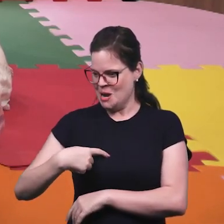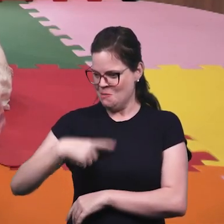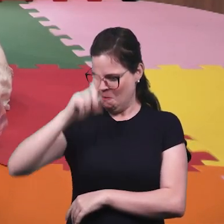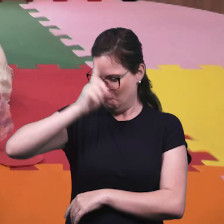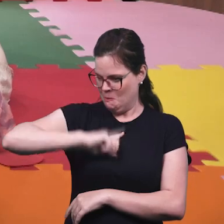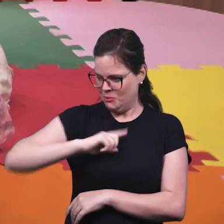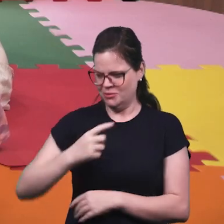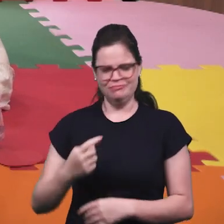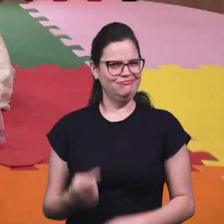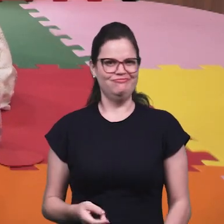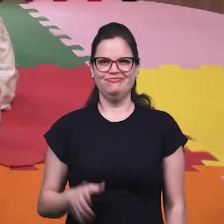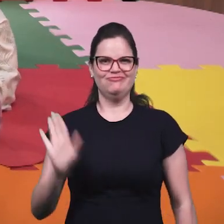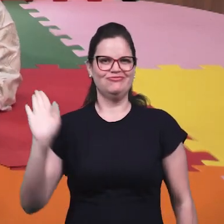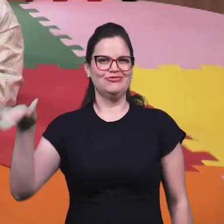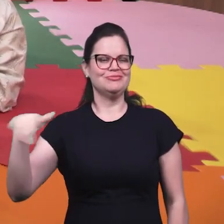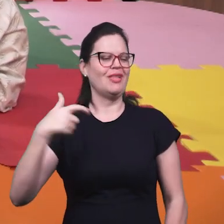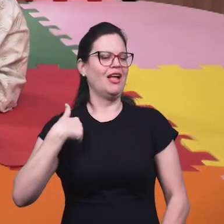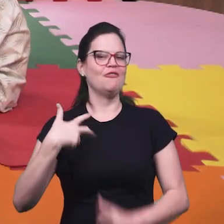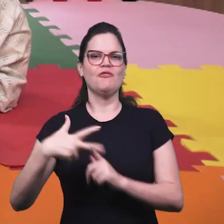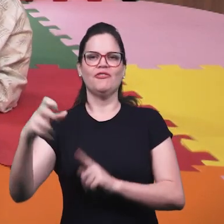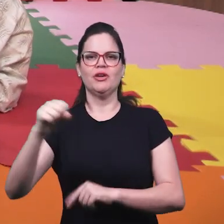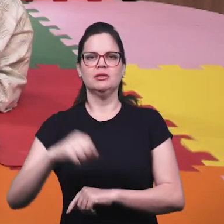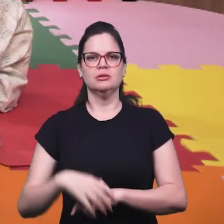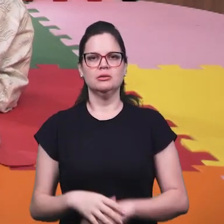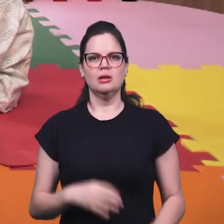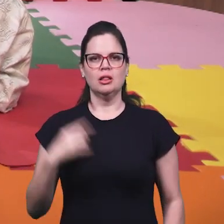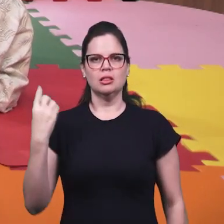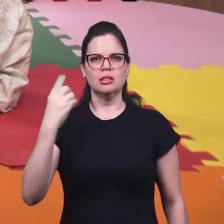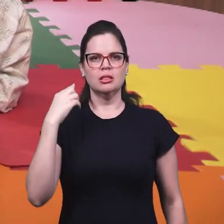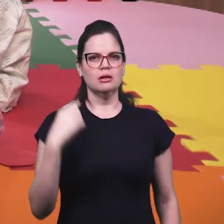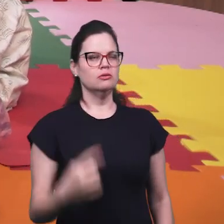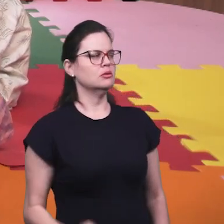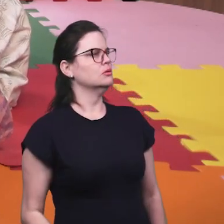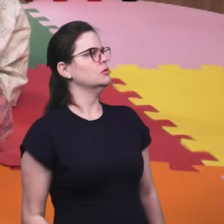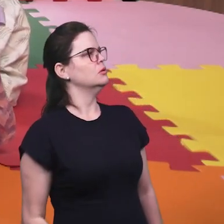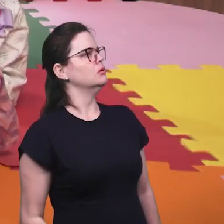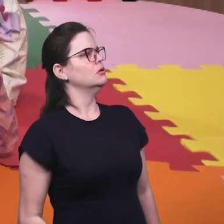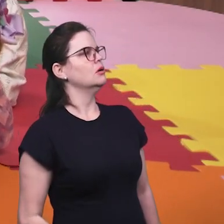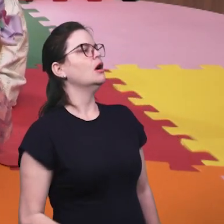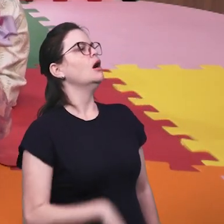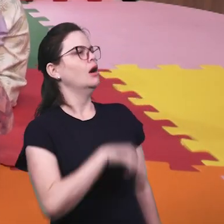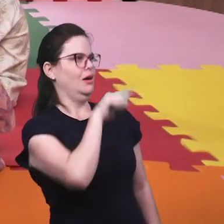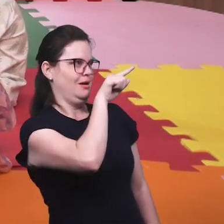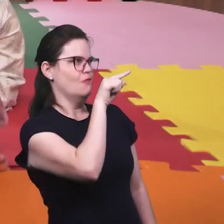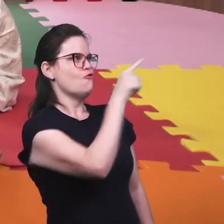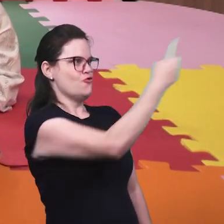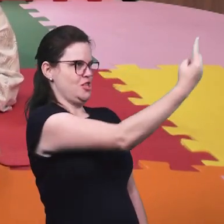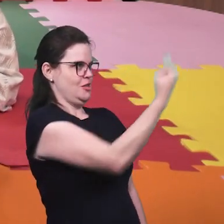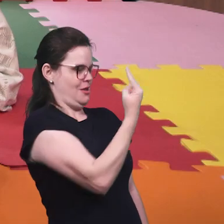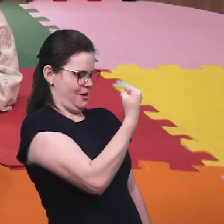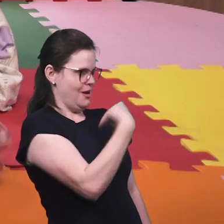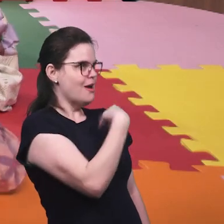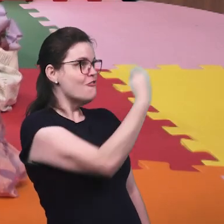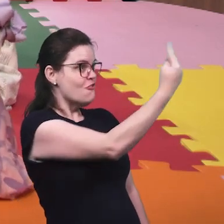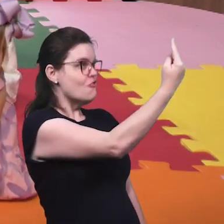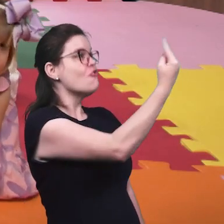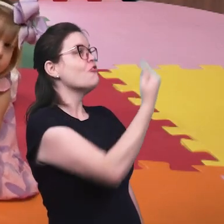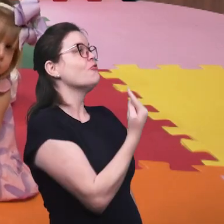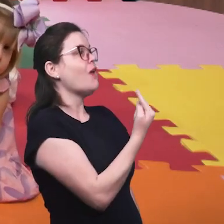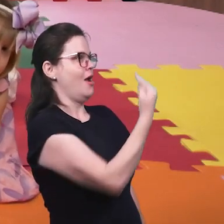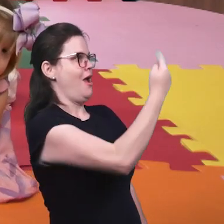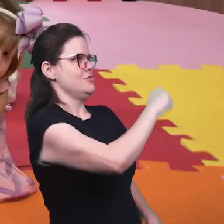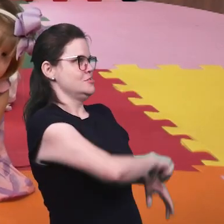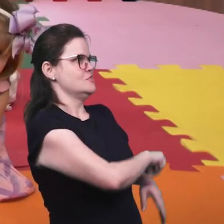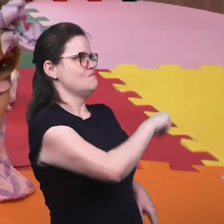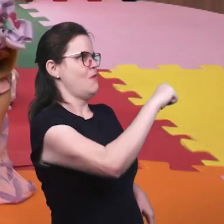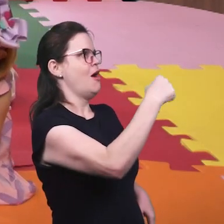vencer essa batalha. Aí Davi virou para ele e falou assim, olha, você vem a mim com espada,